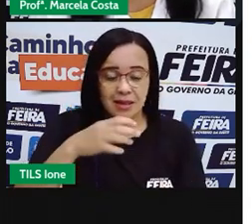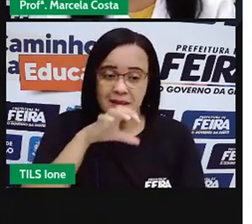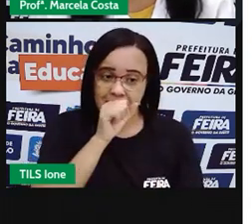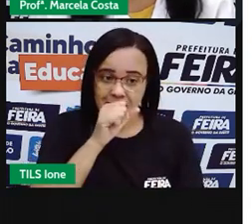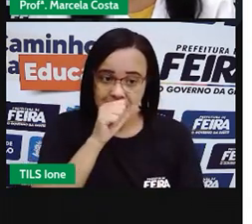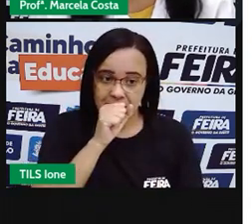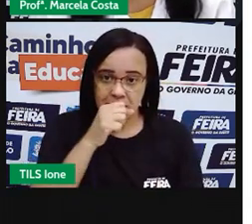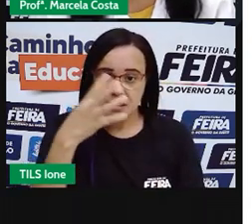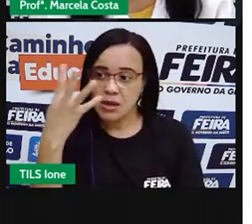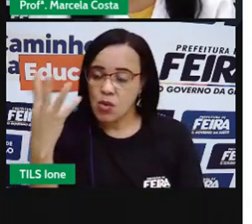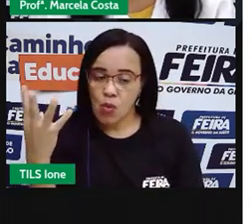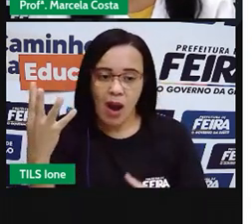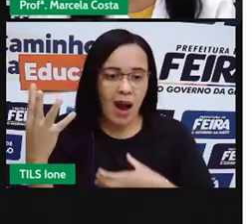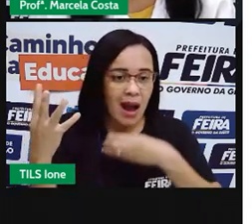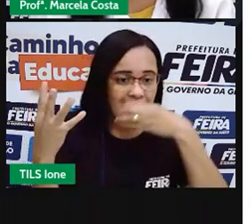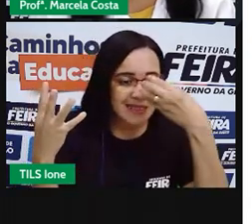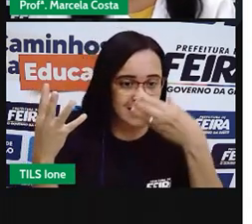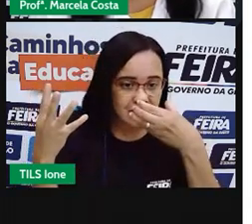comprou?